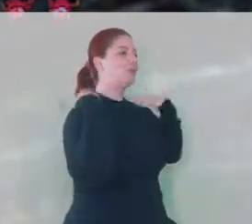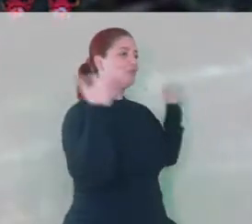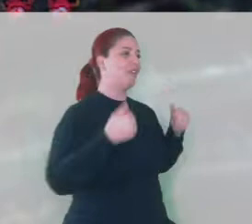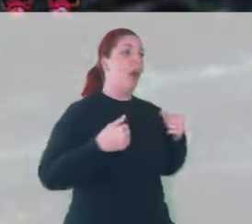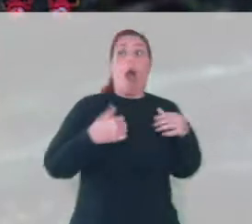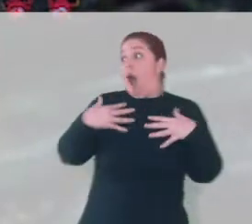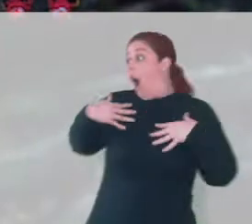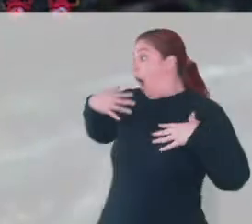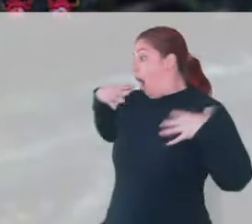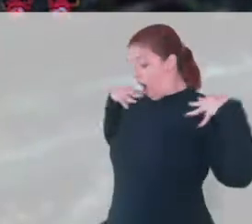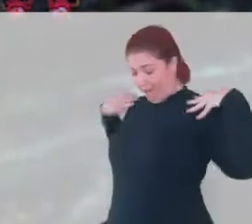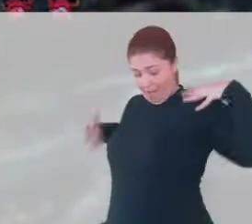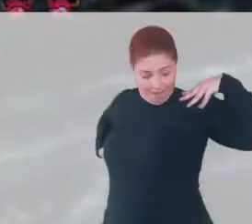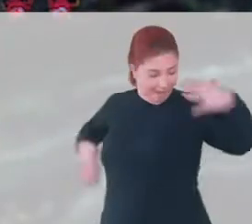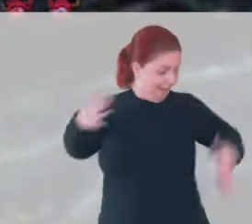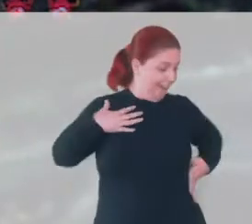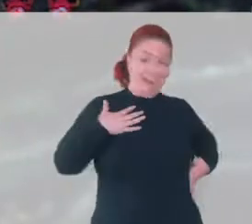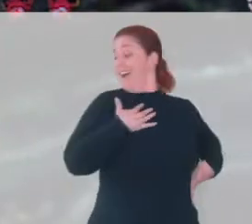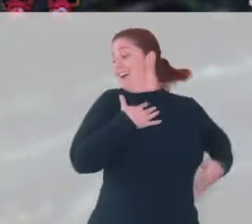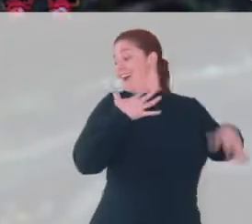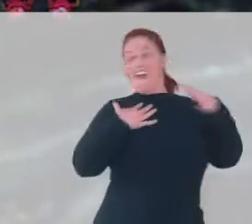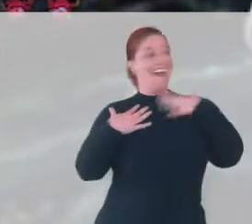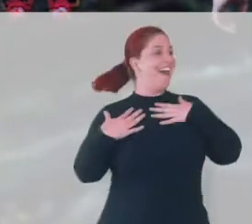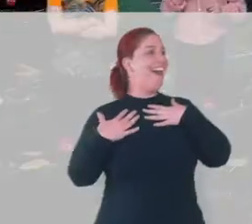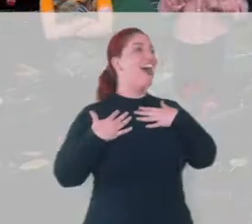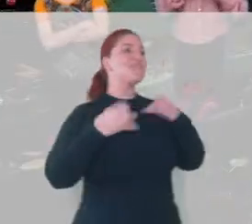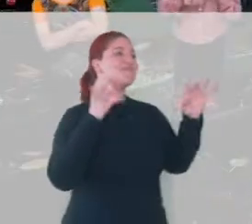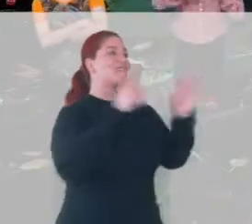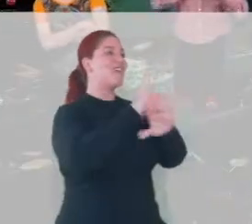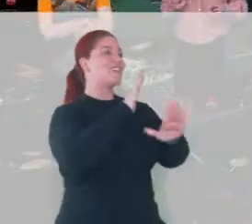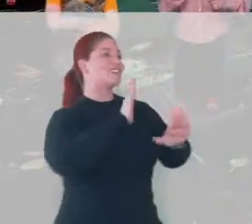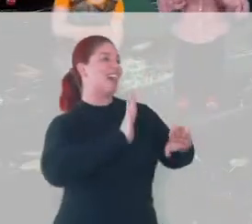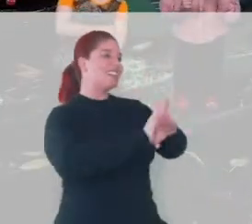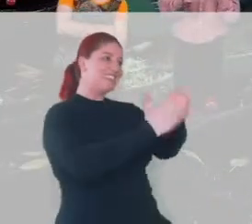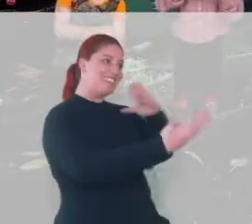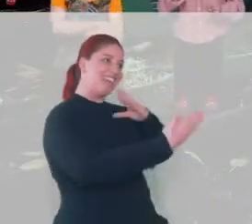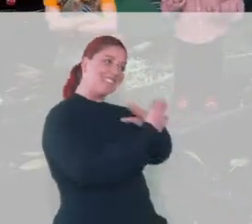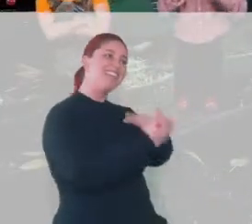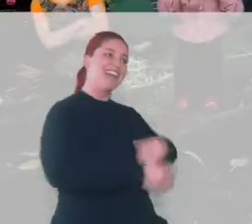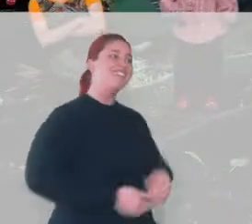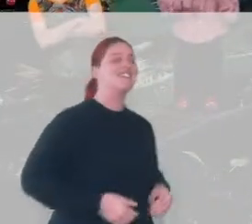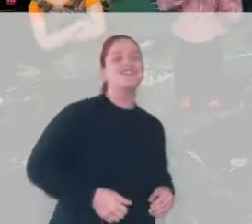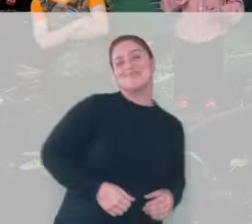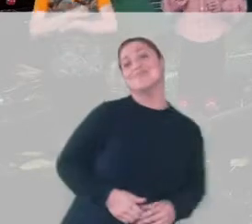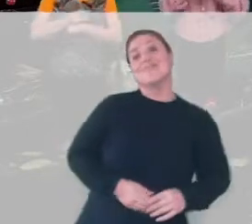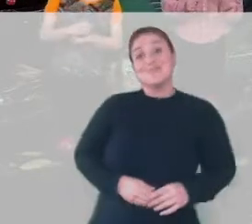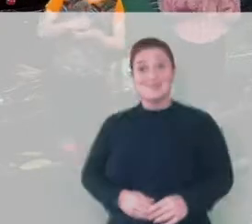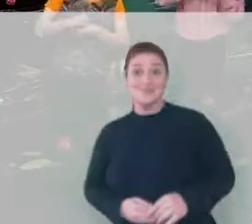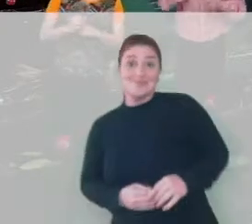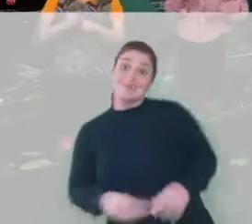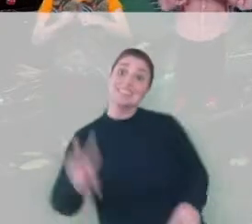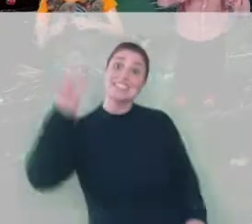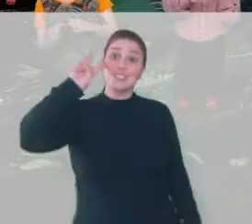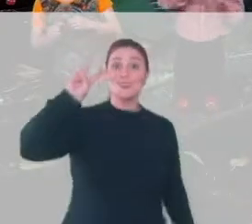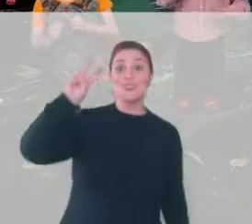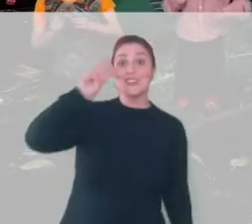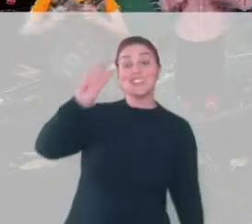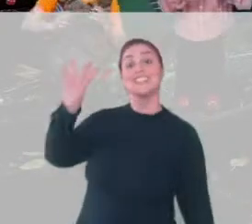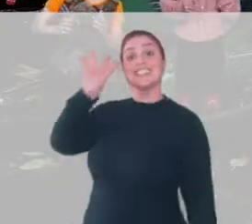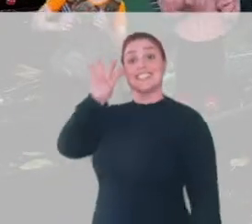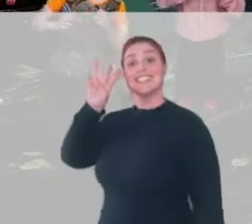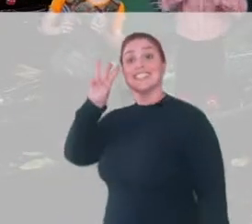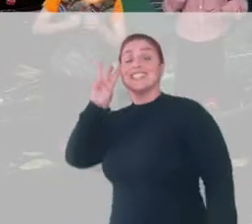Pronto. Uma mão lava a outra. Hey! Segunda e terça-feira vai vir.